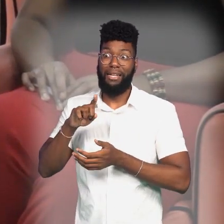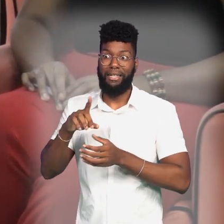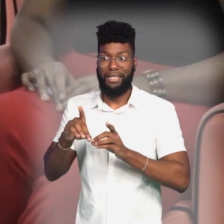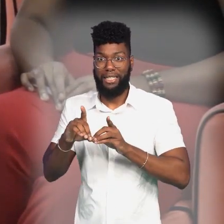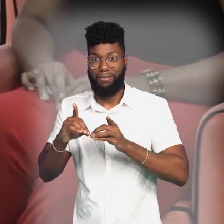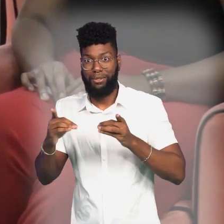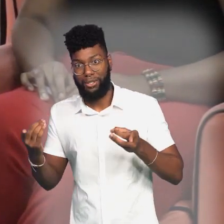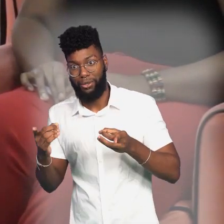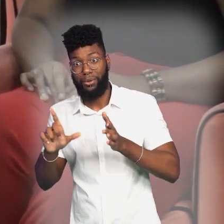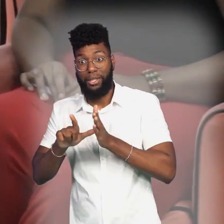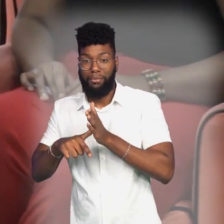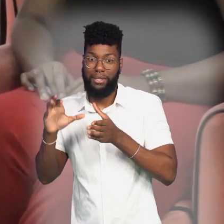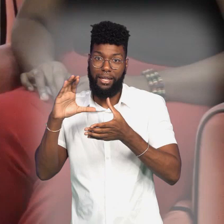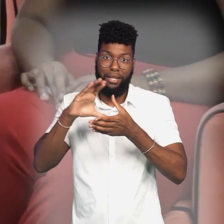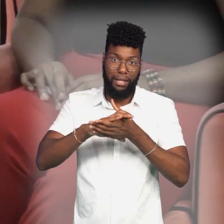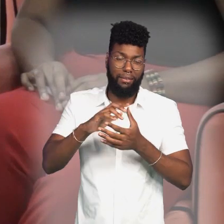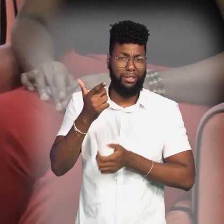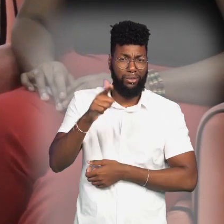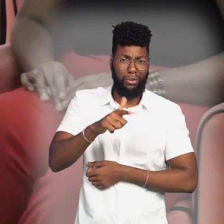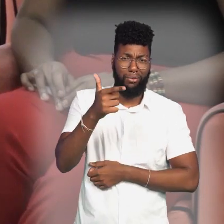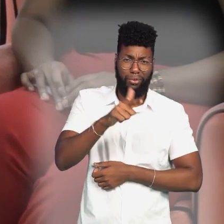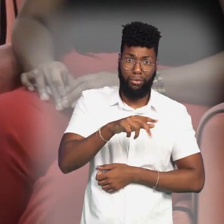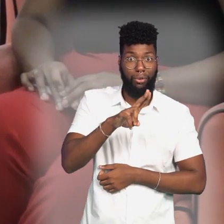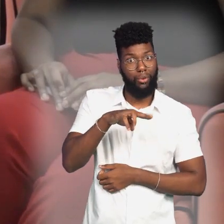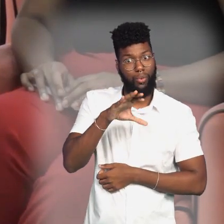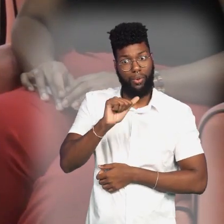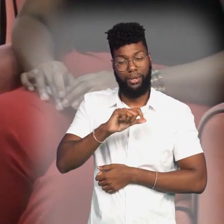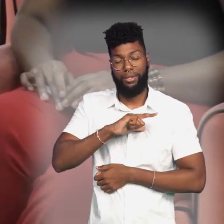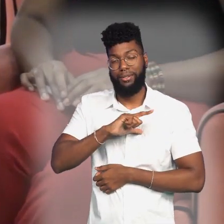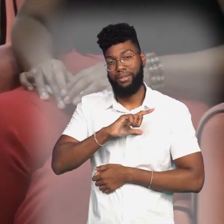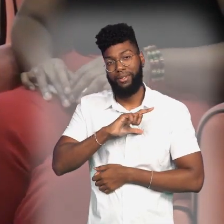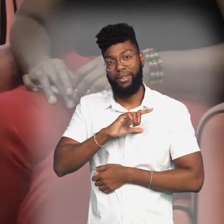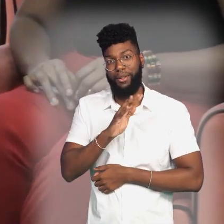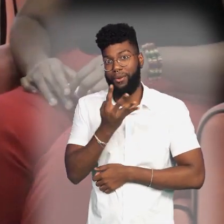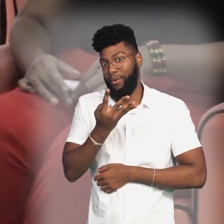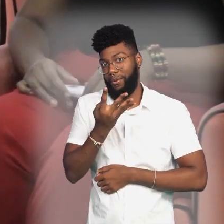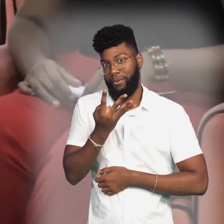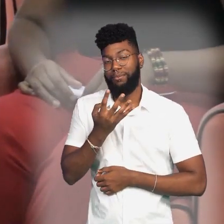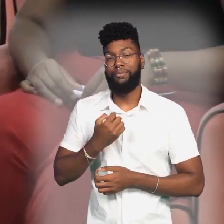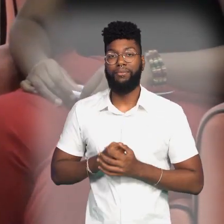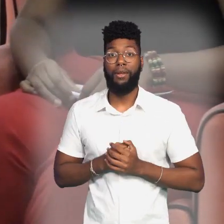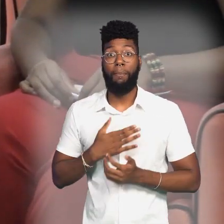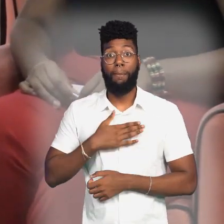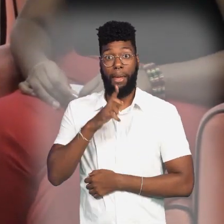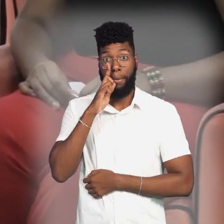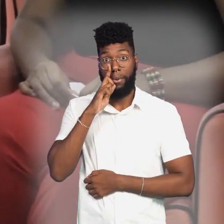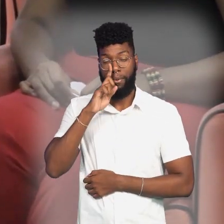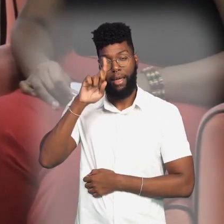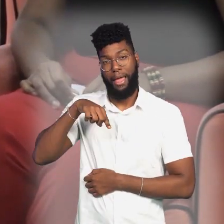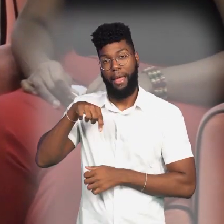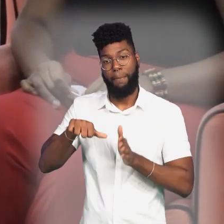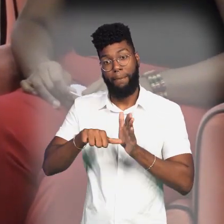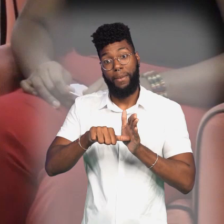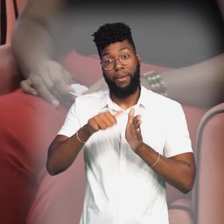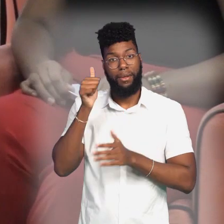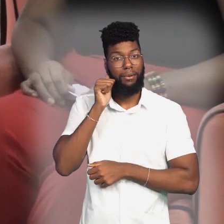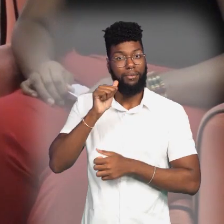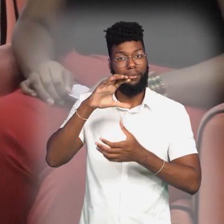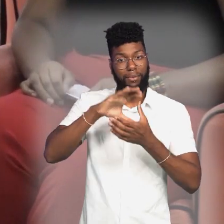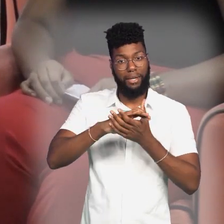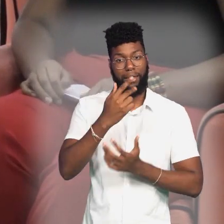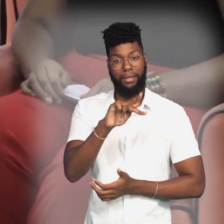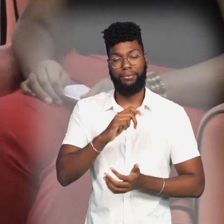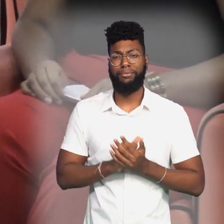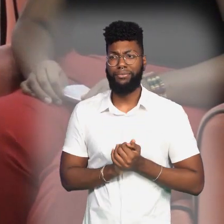casava. Nunca completava as 4. Sempre. E minha mãe foi a primeira esposa dele.